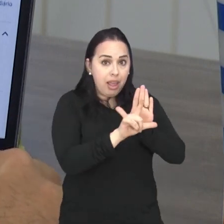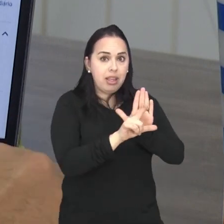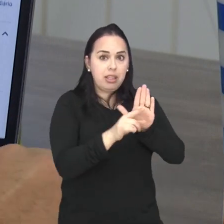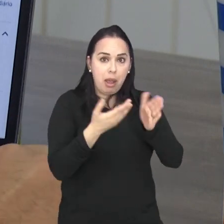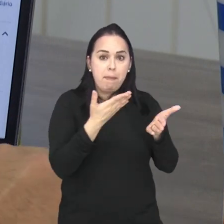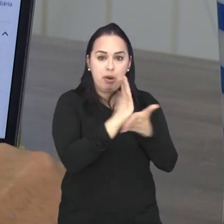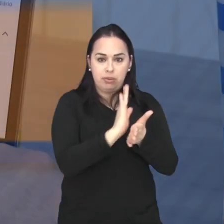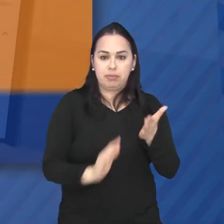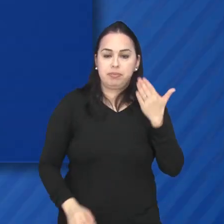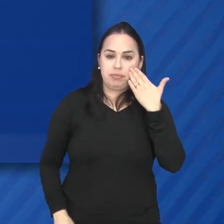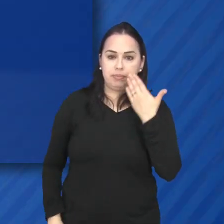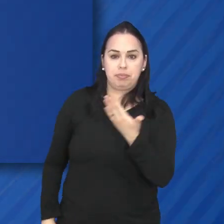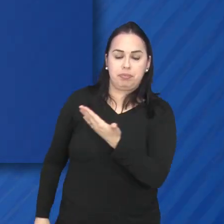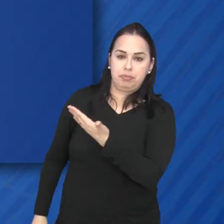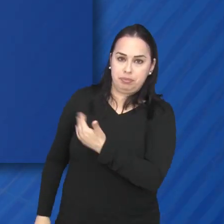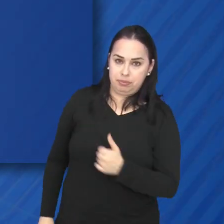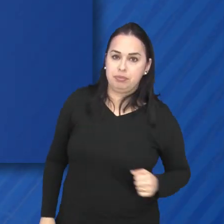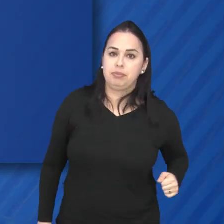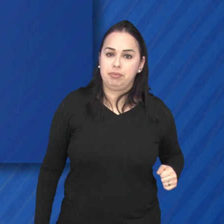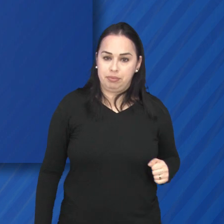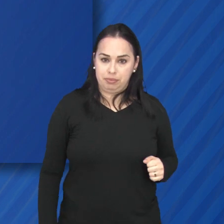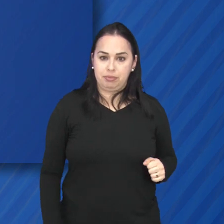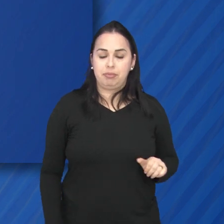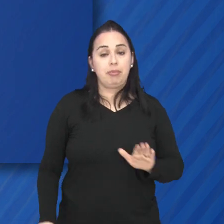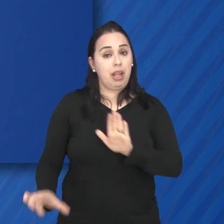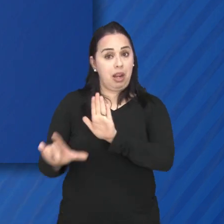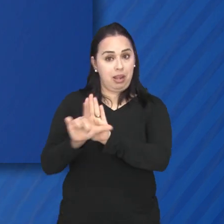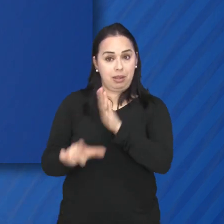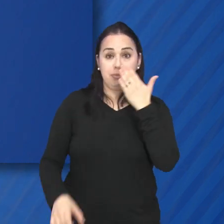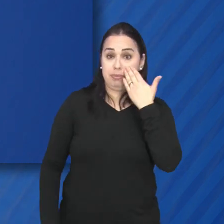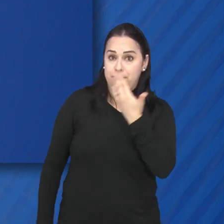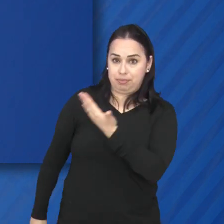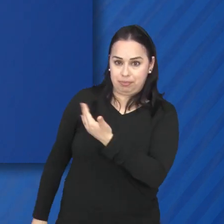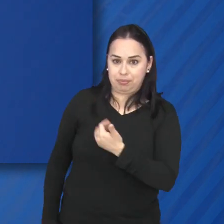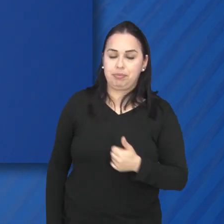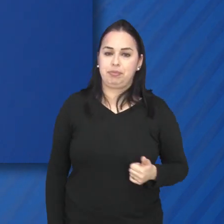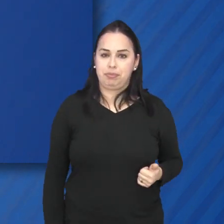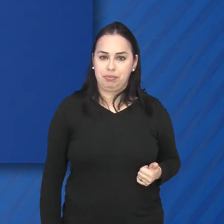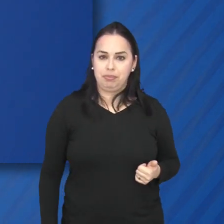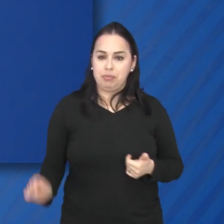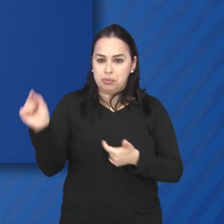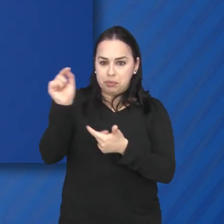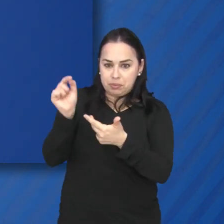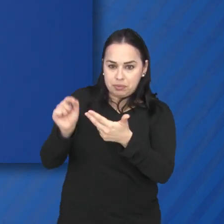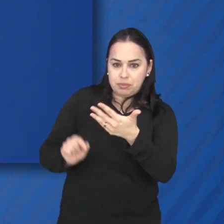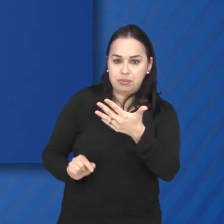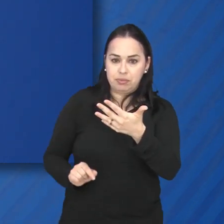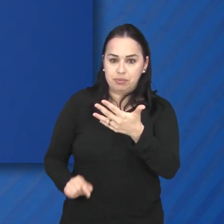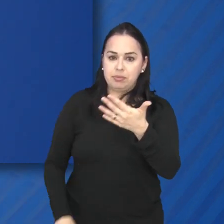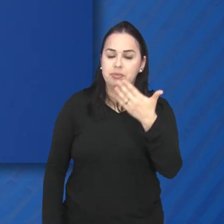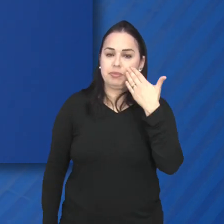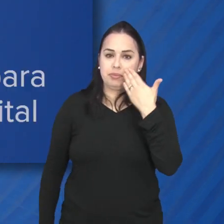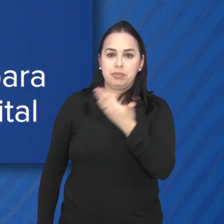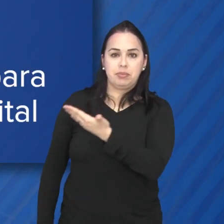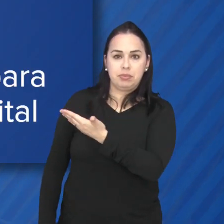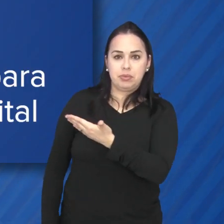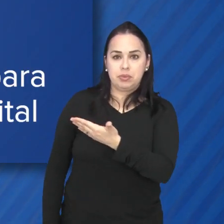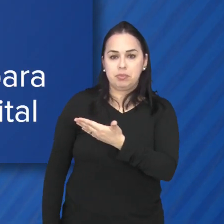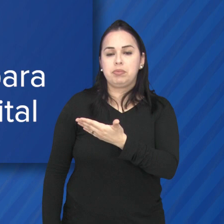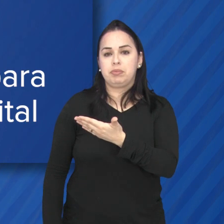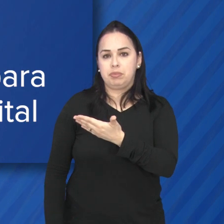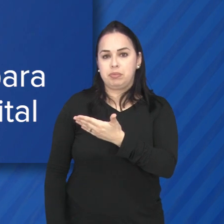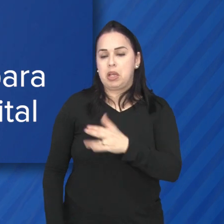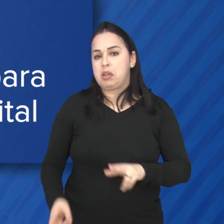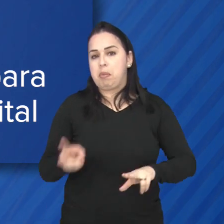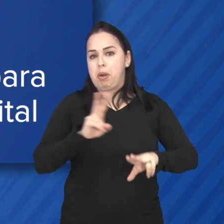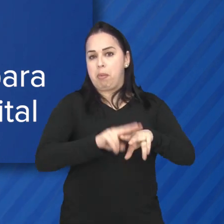leis foram aprovadas. Entre elas, o Marco Civil da Internet, a Lei Carolina Dickmann, a Lei Geral de Proteção de Dados e uma mudança